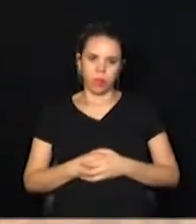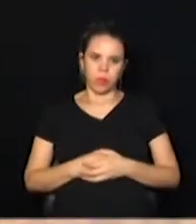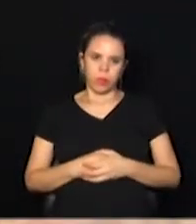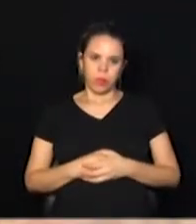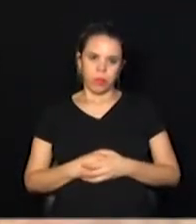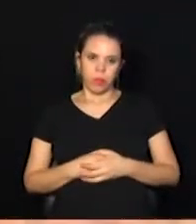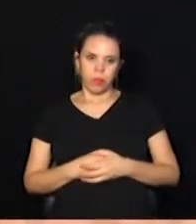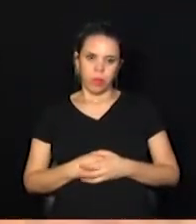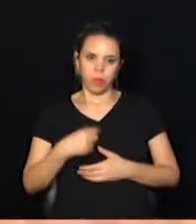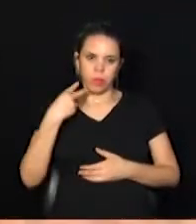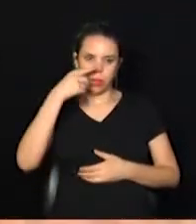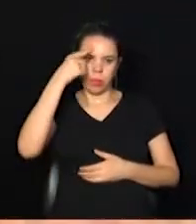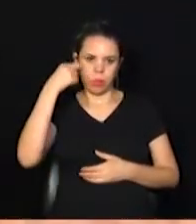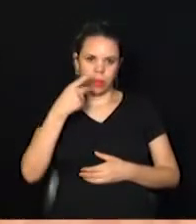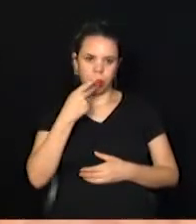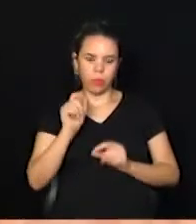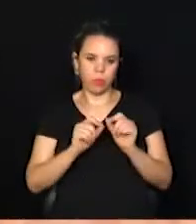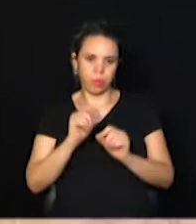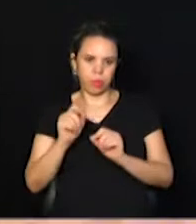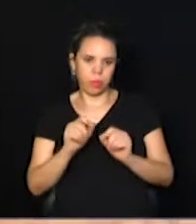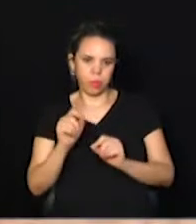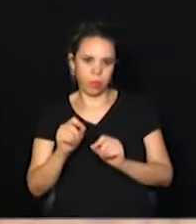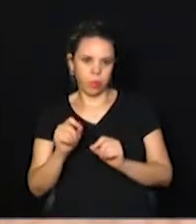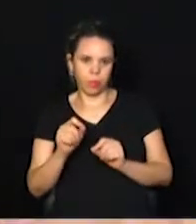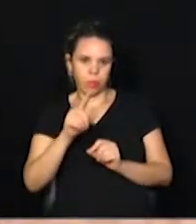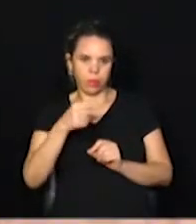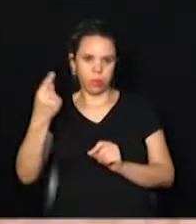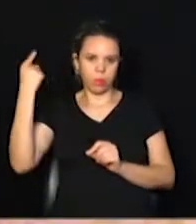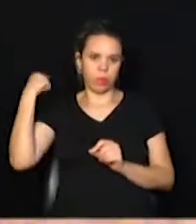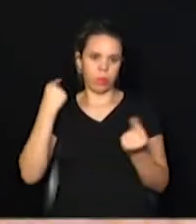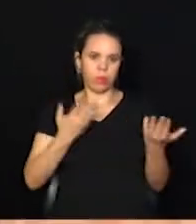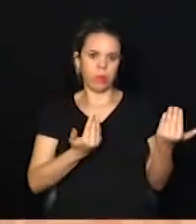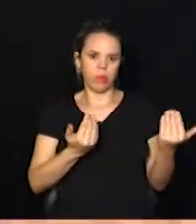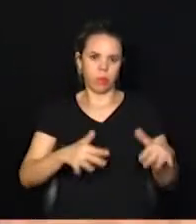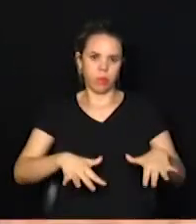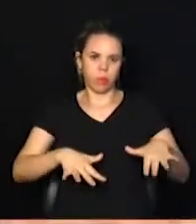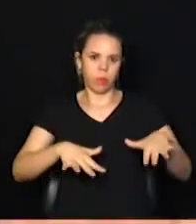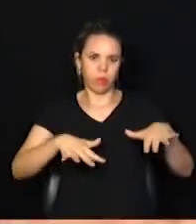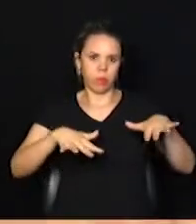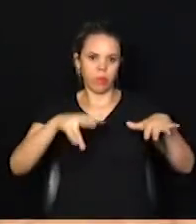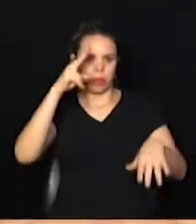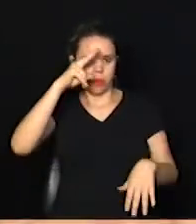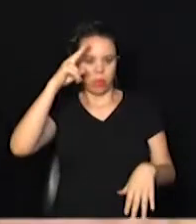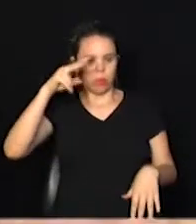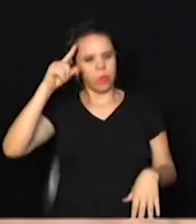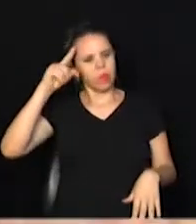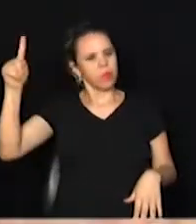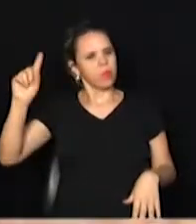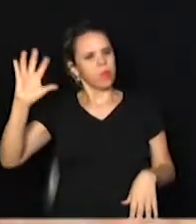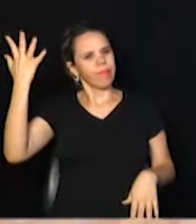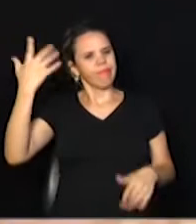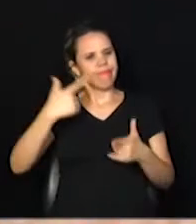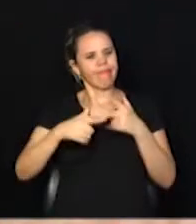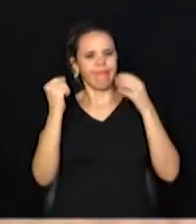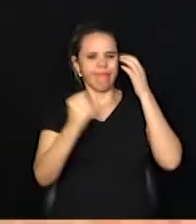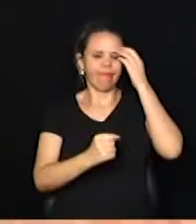A Paola dizia, a vereadora Paola dizia que ela era muito jovem, né, e que ela se lembra do dia do acontecimento do assassinato